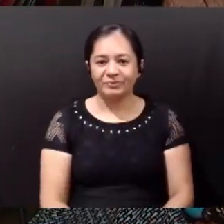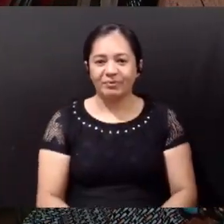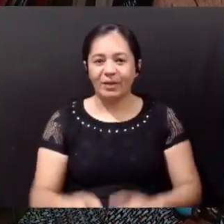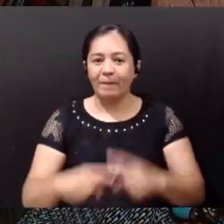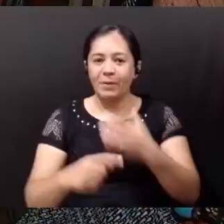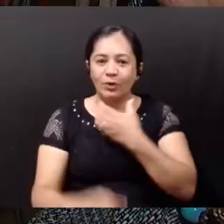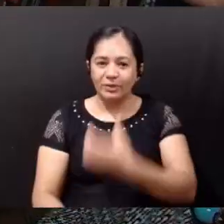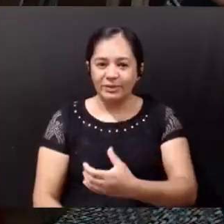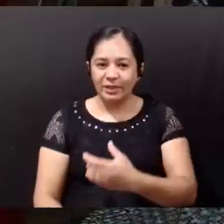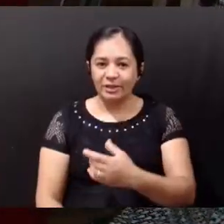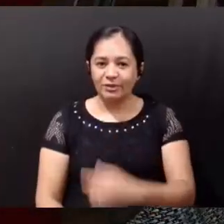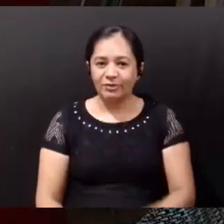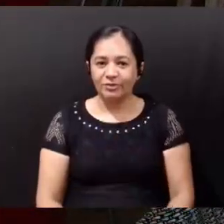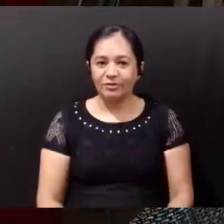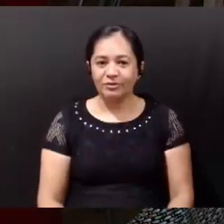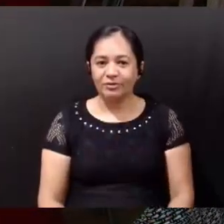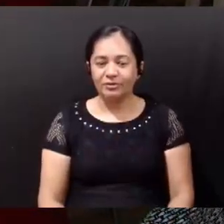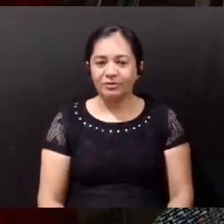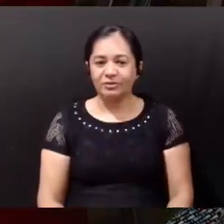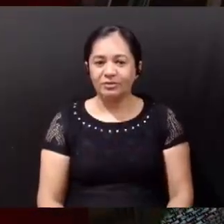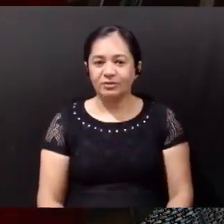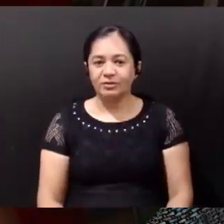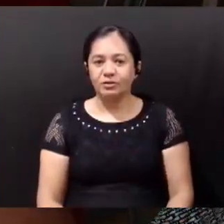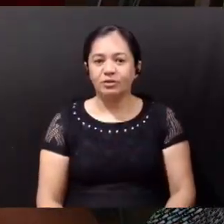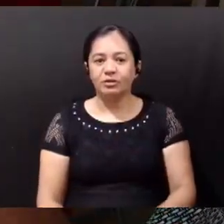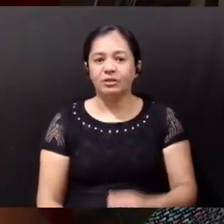veio? Não, na verdade